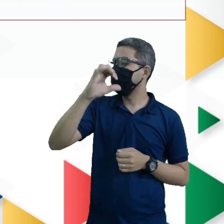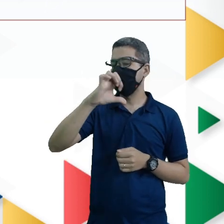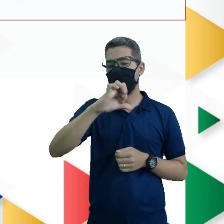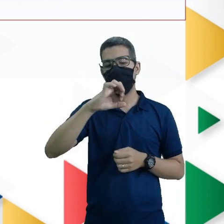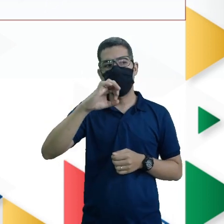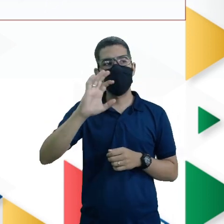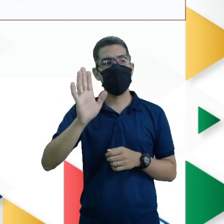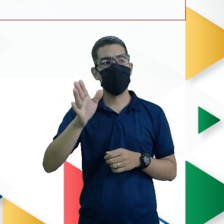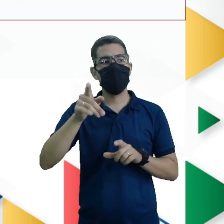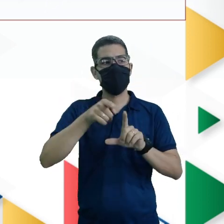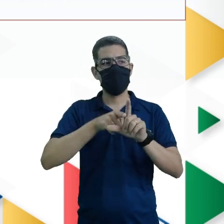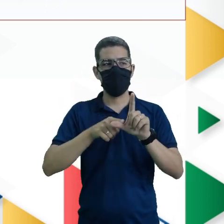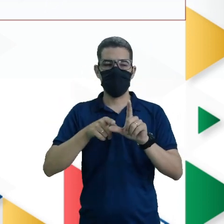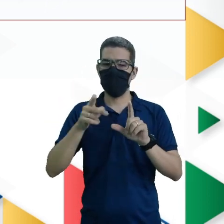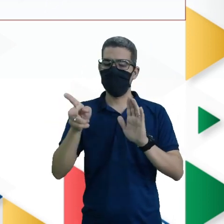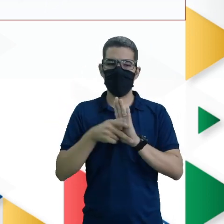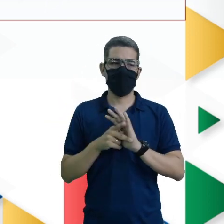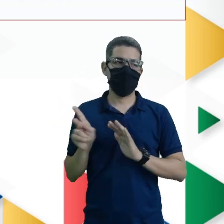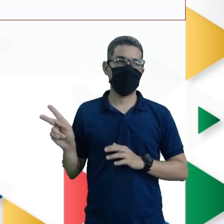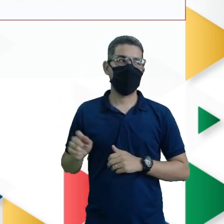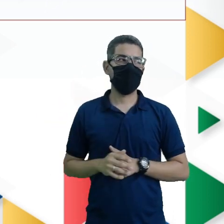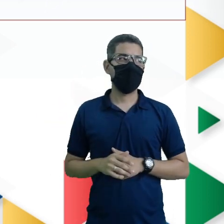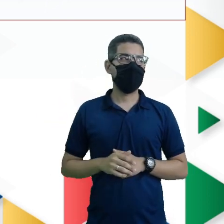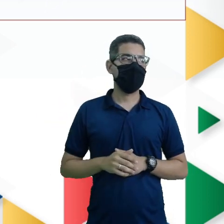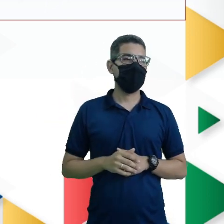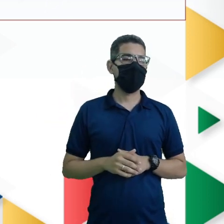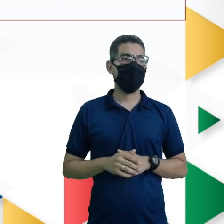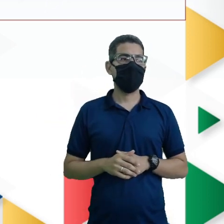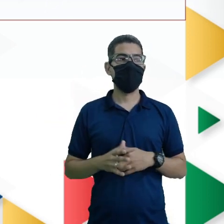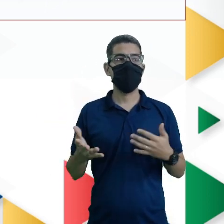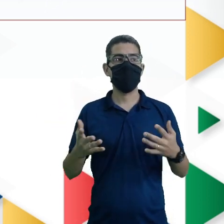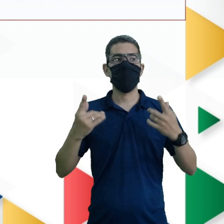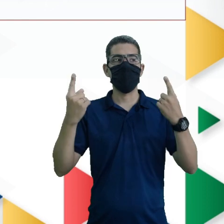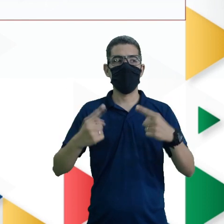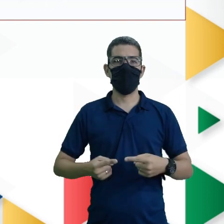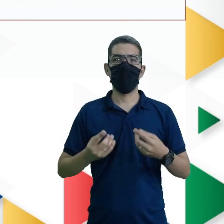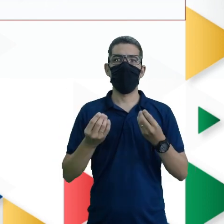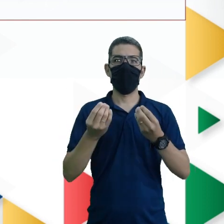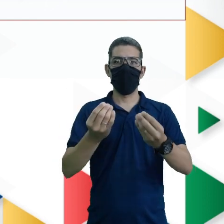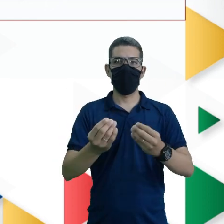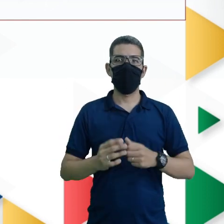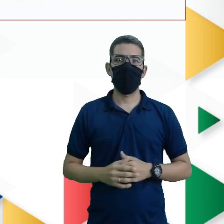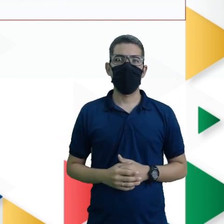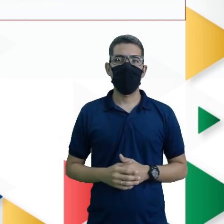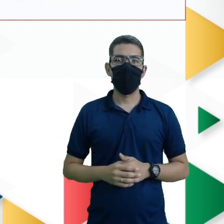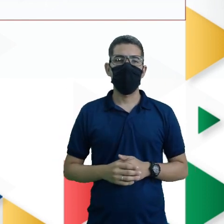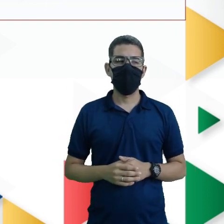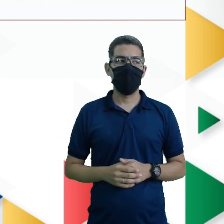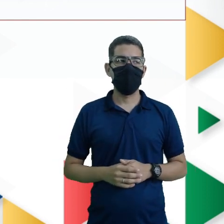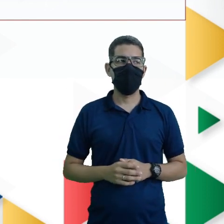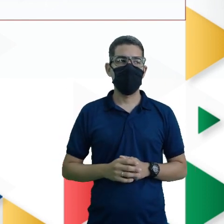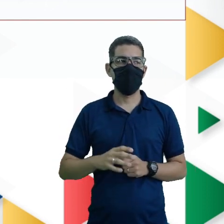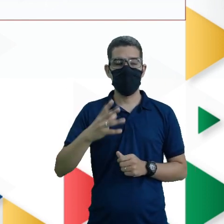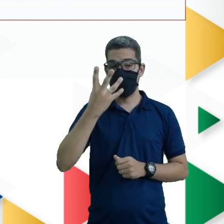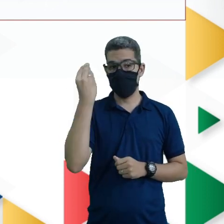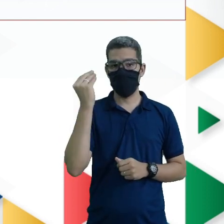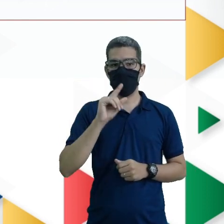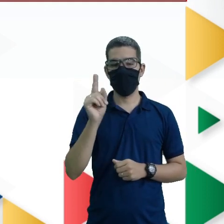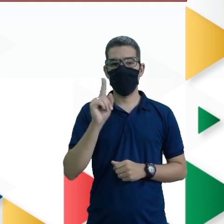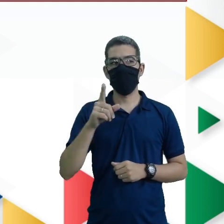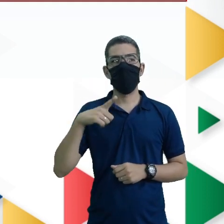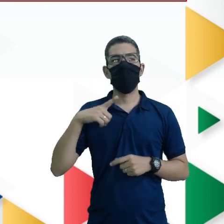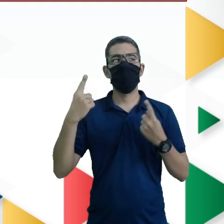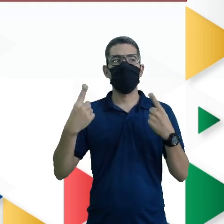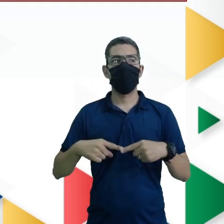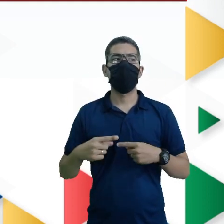ângulo, tá tranquilo? Viu como foi fácil? Então, vou mandar um desafio para você, tá? Não esquece de fazer esse